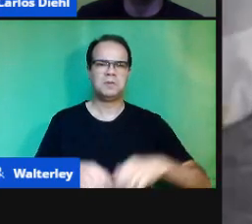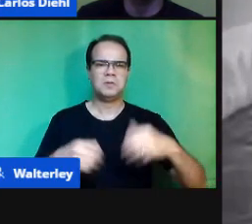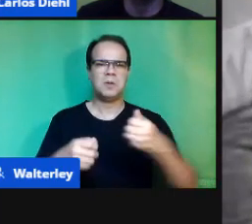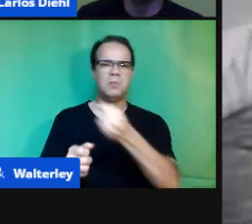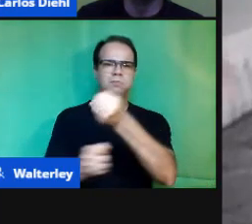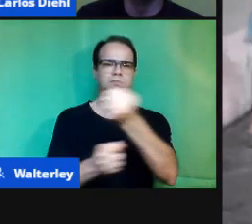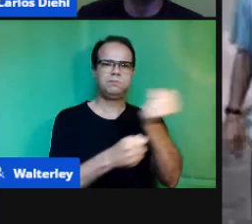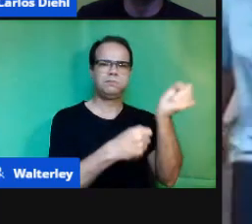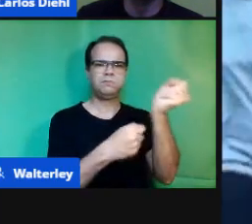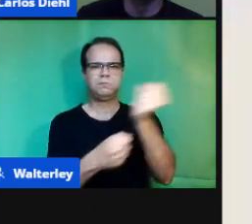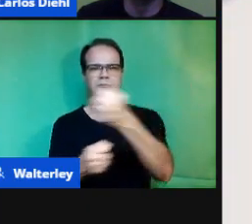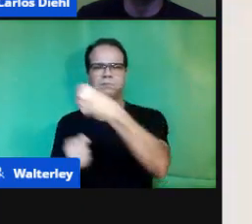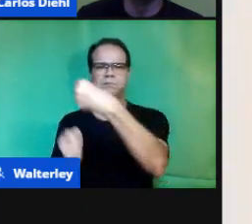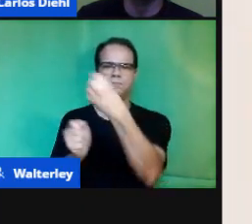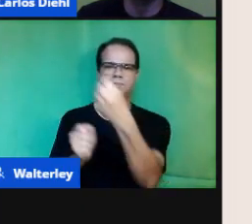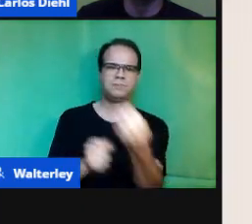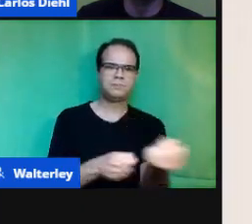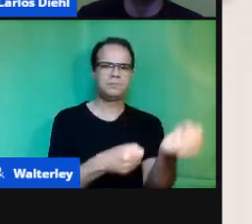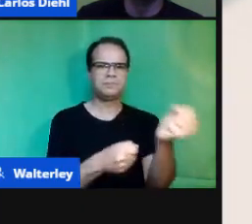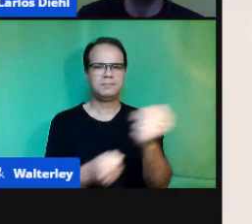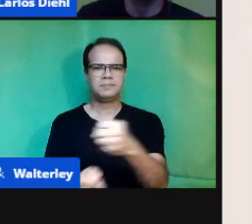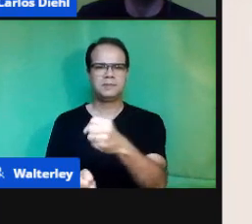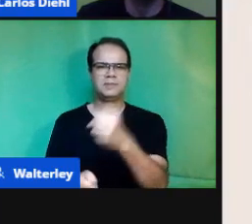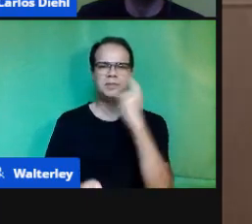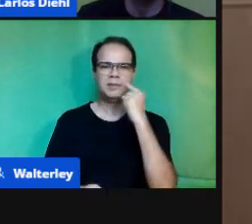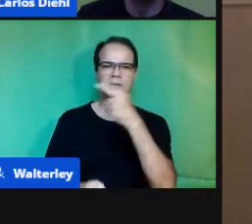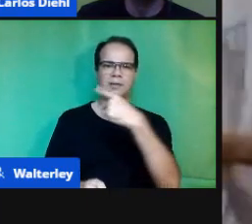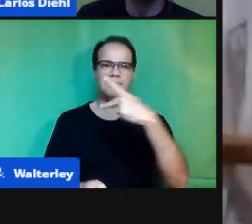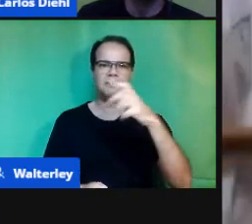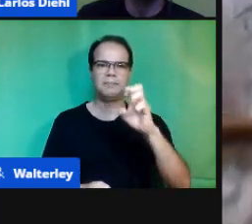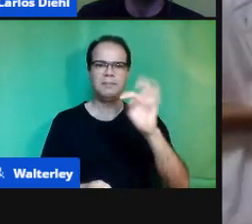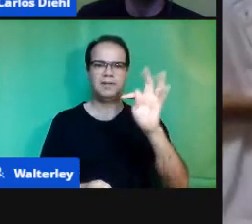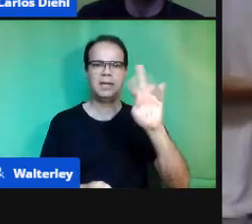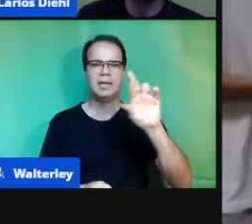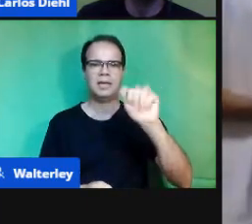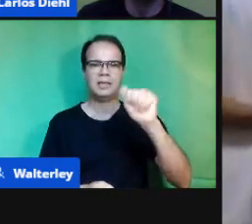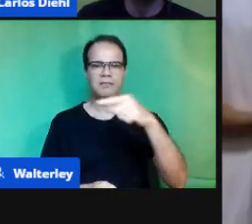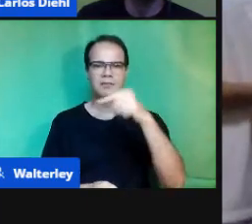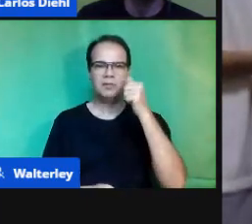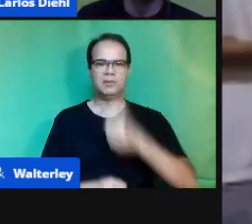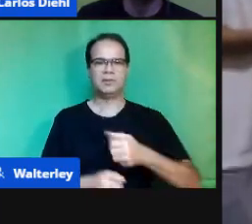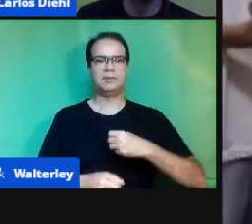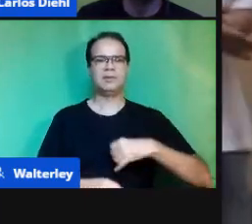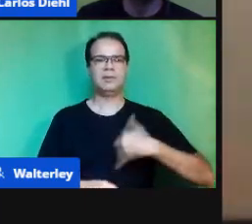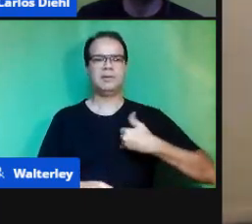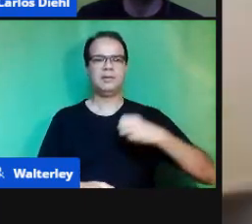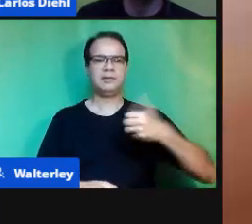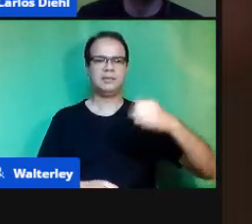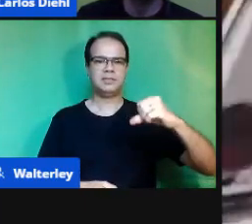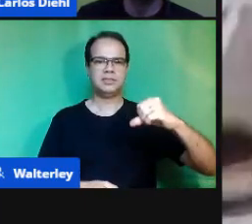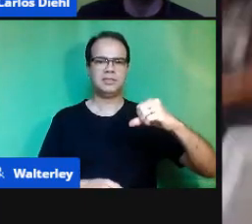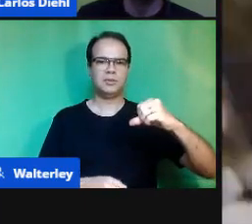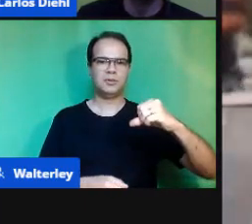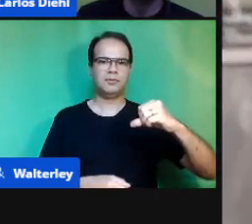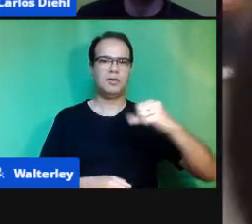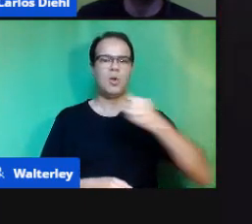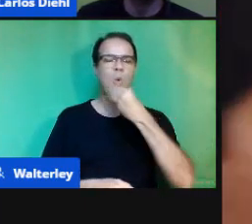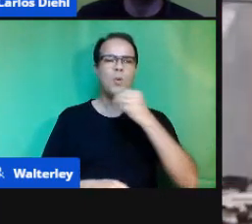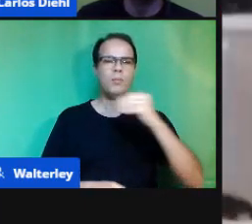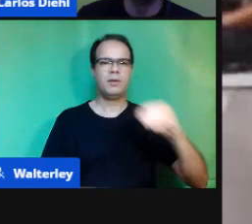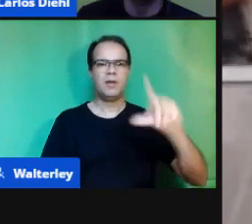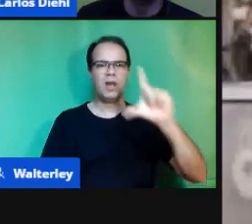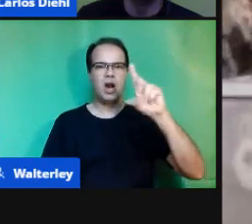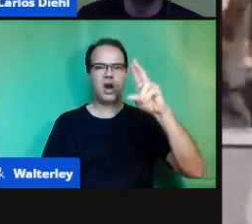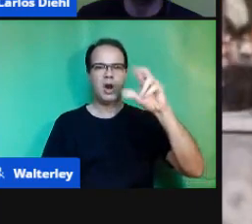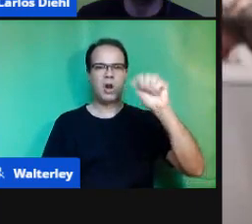Petra, the first time voting in a historical election. Eu tinha 19 anos quando Lula foi eleito. E me lembro